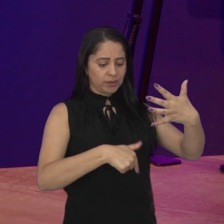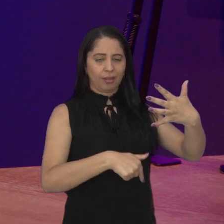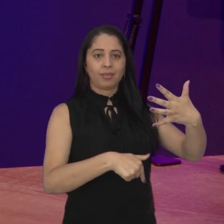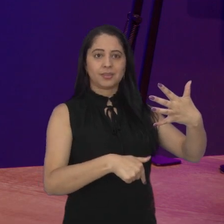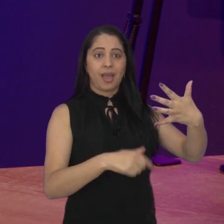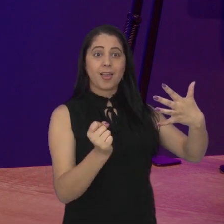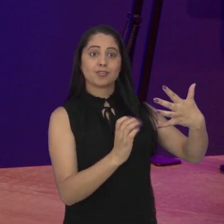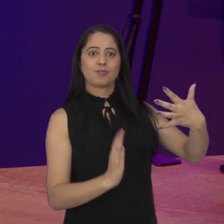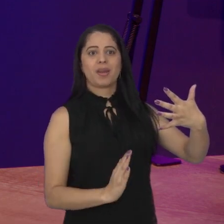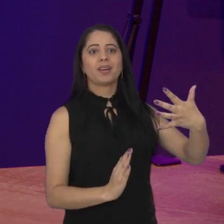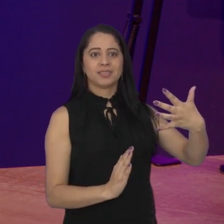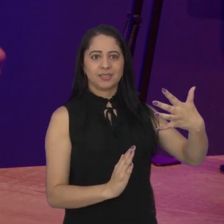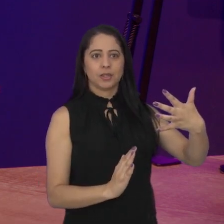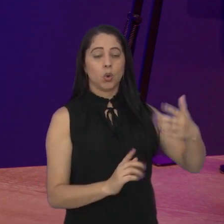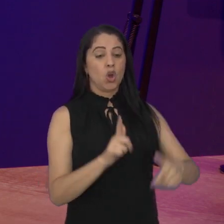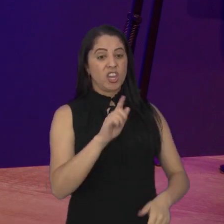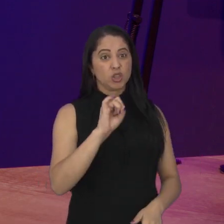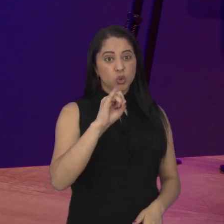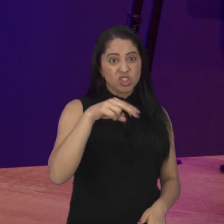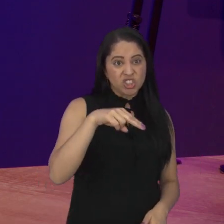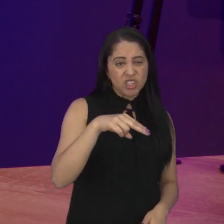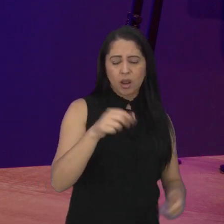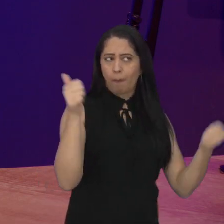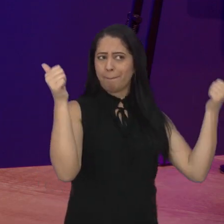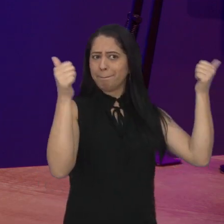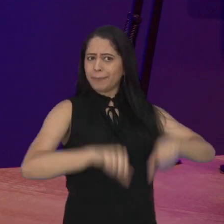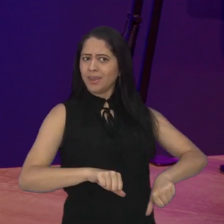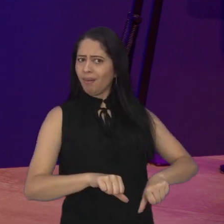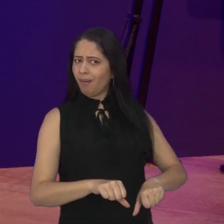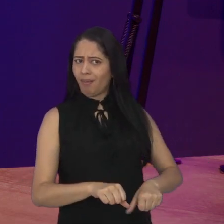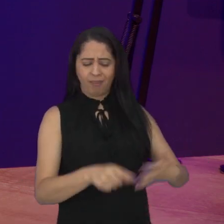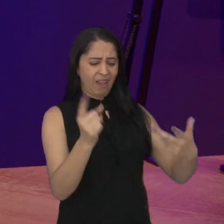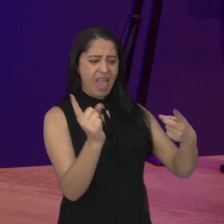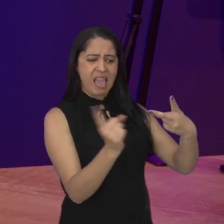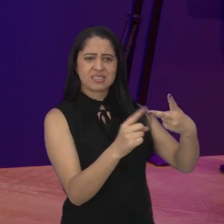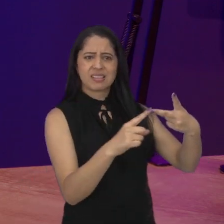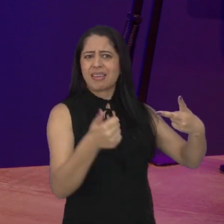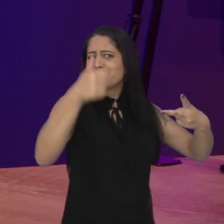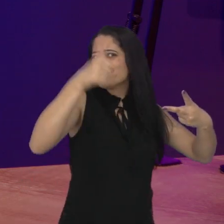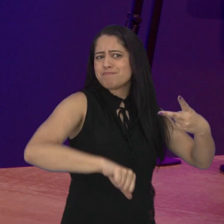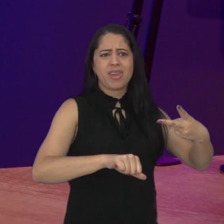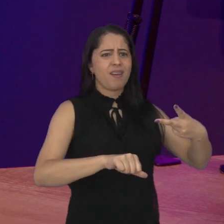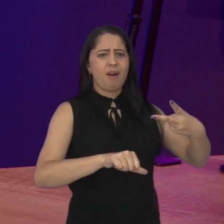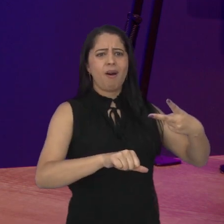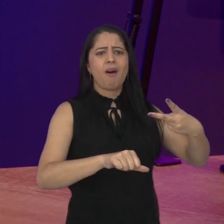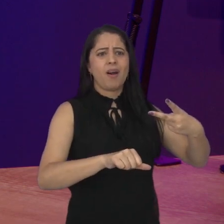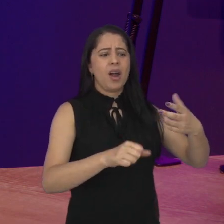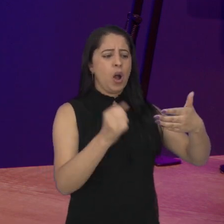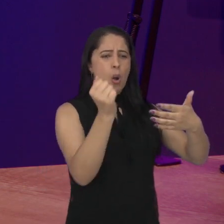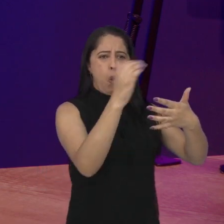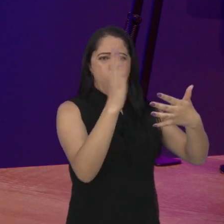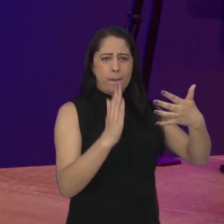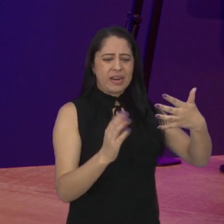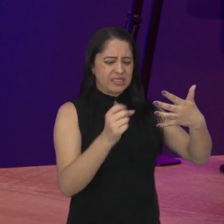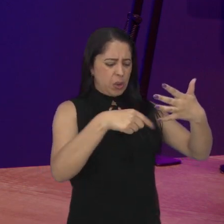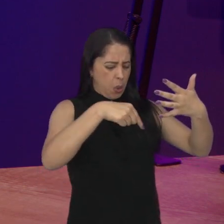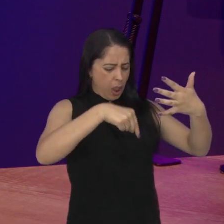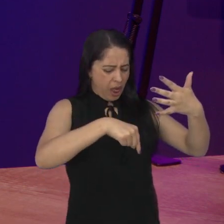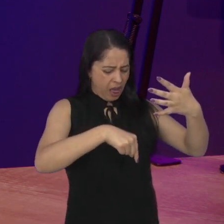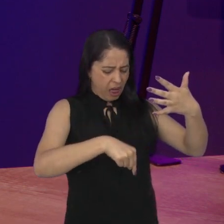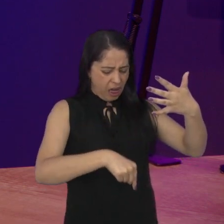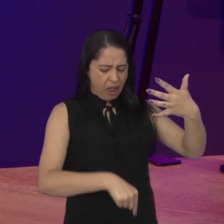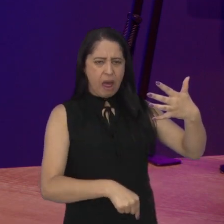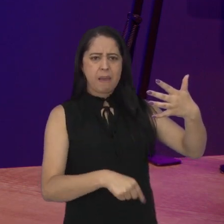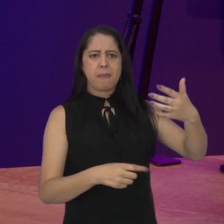menos na metade dessa lista. E no índice Gini, então, o Brasil tá péssimo, né? Então, lá no top 10, então,